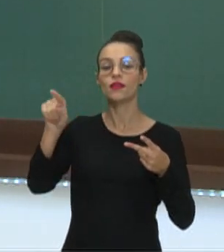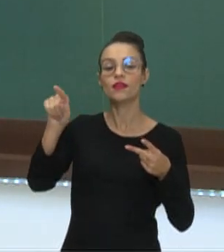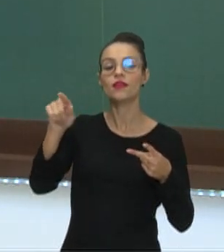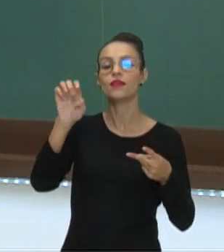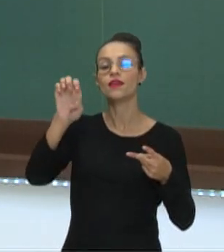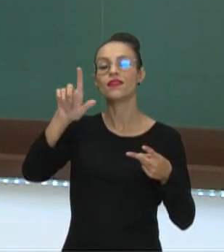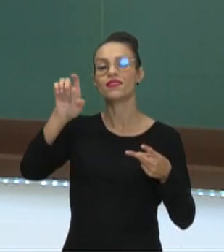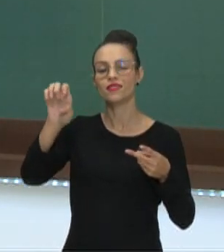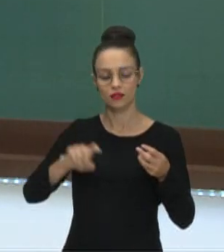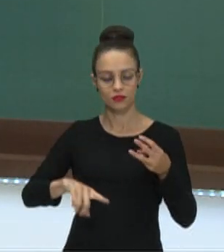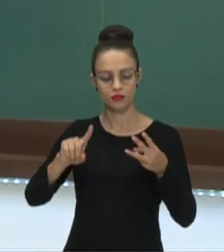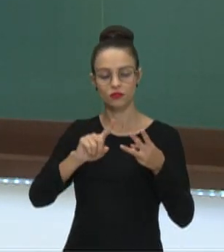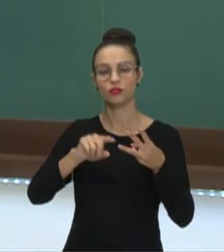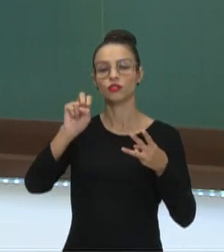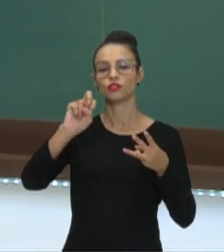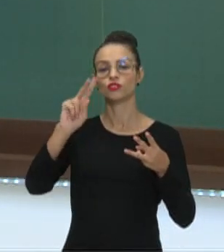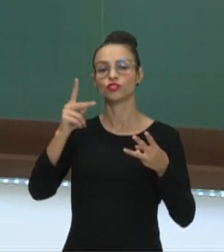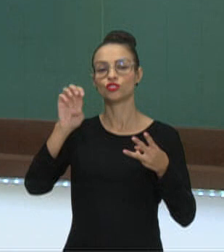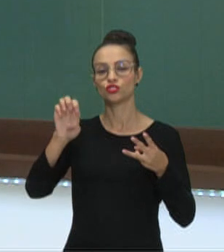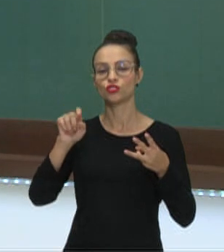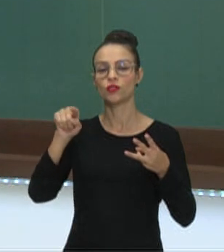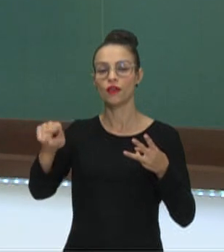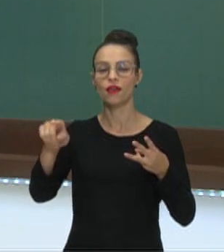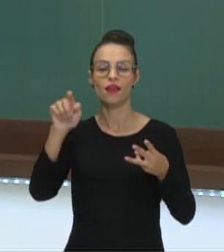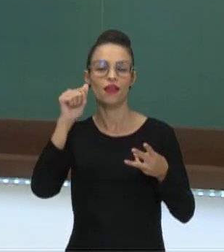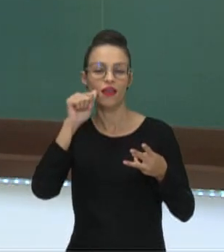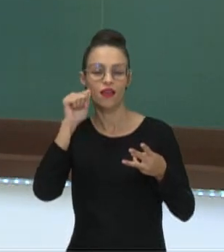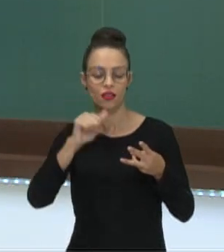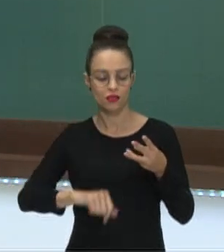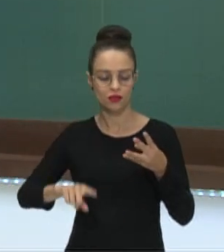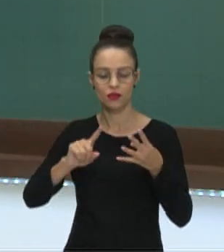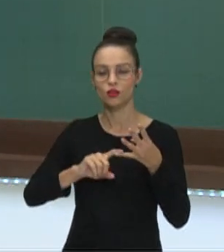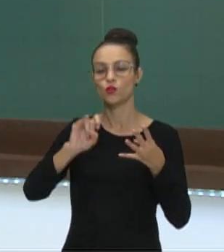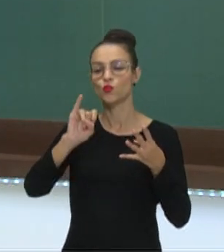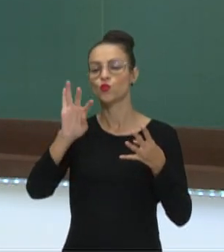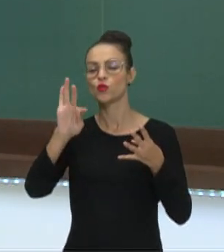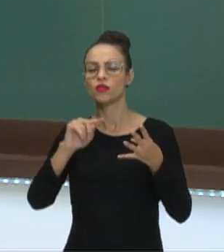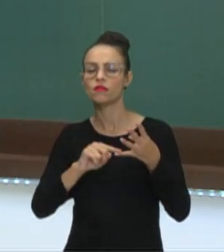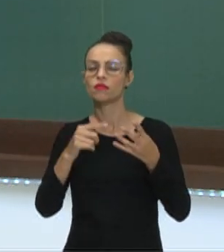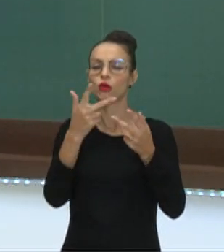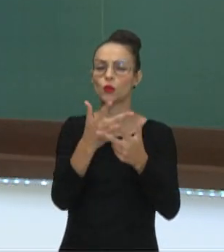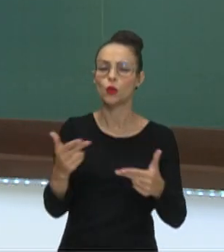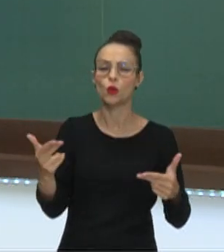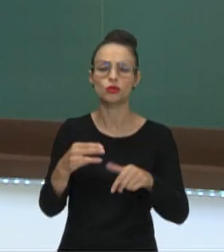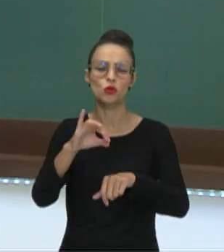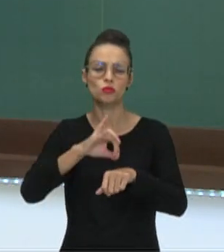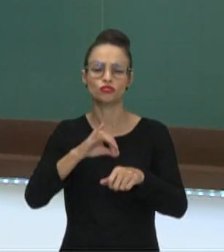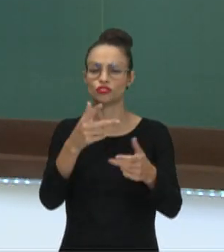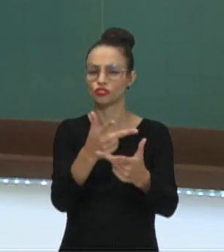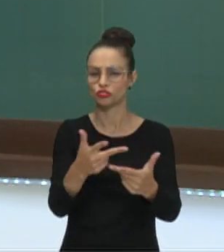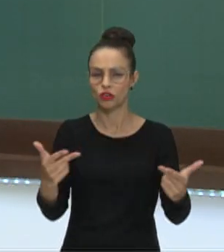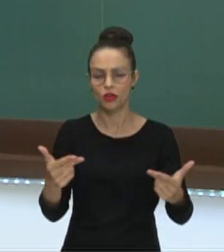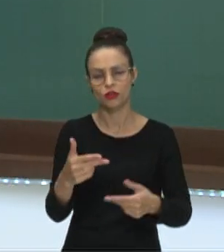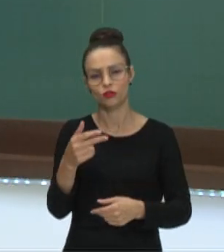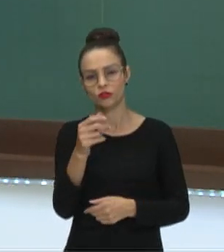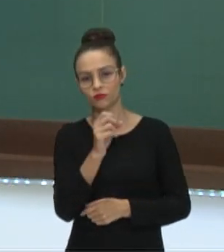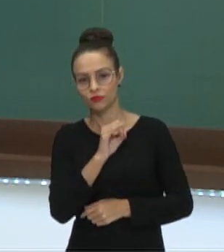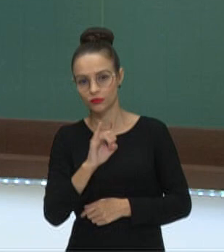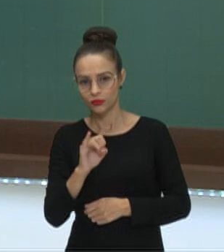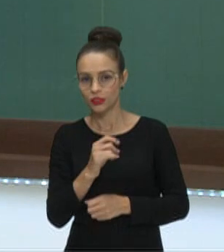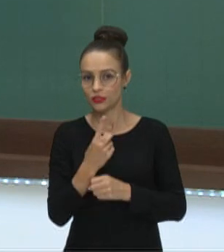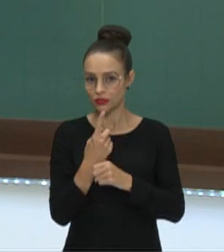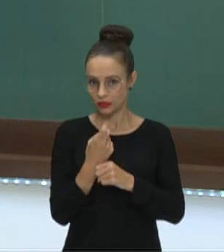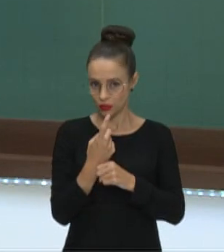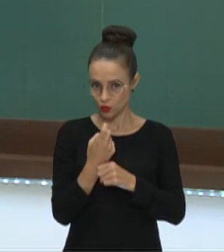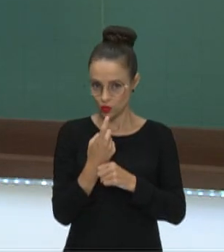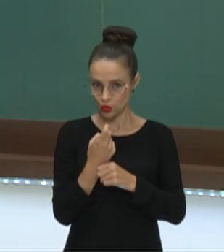ele, she, ela. O it eu vou usar para coisas, para objetos, quando eu estiver no singular.